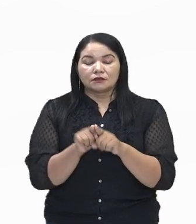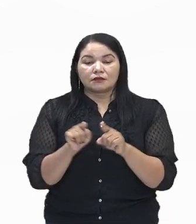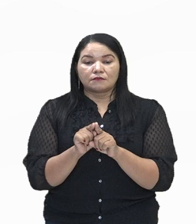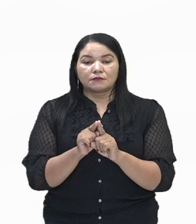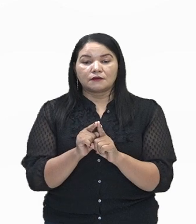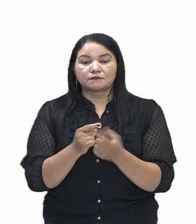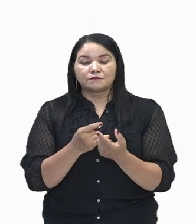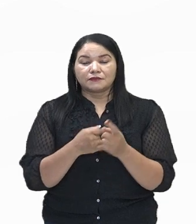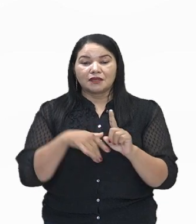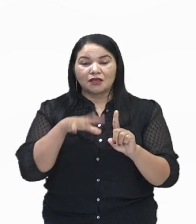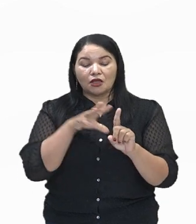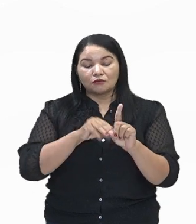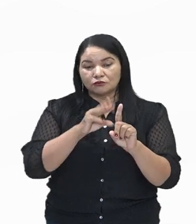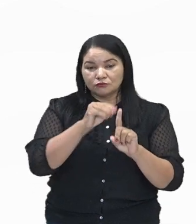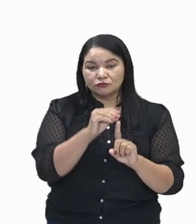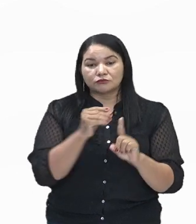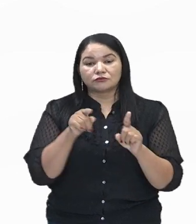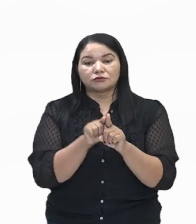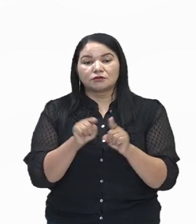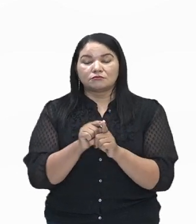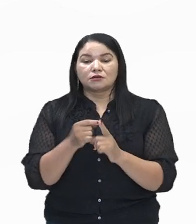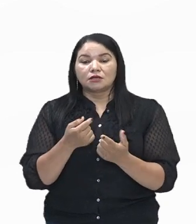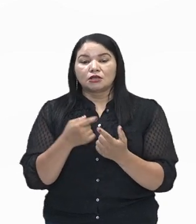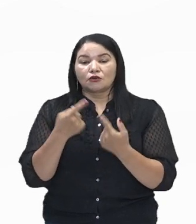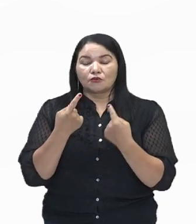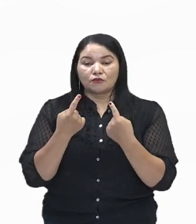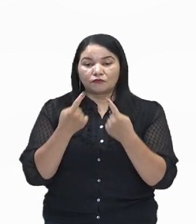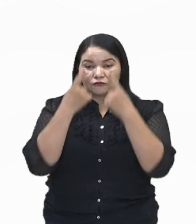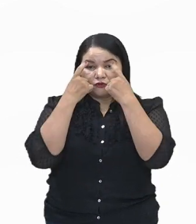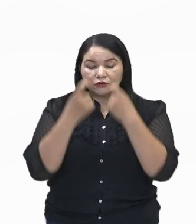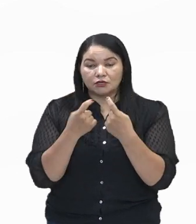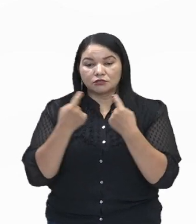abuso, exploração e violência contra as crianças,